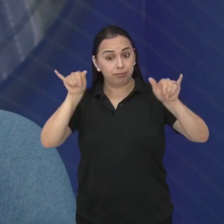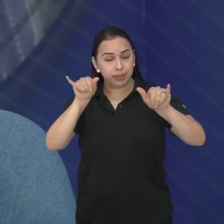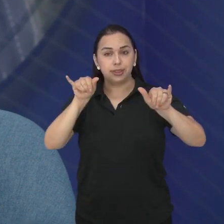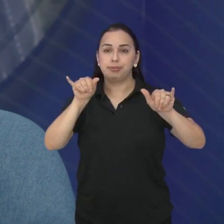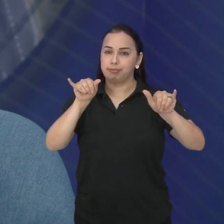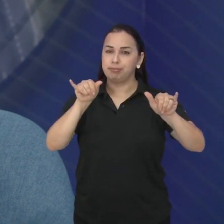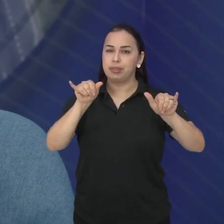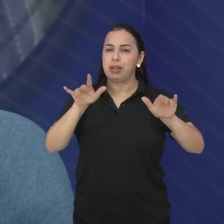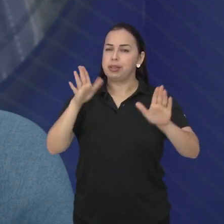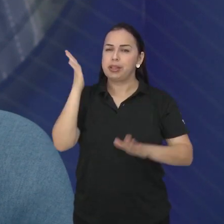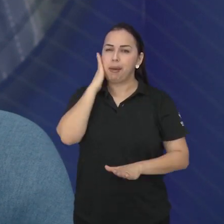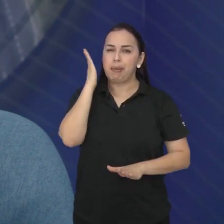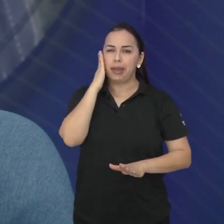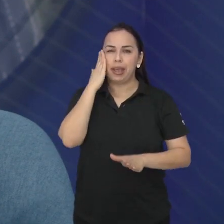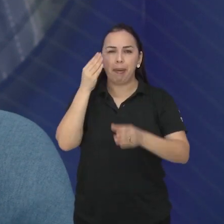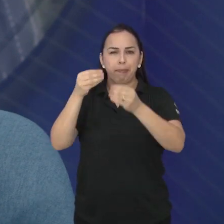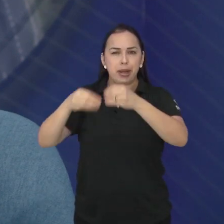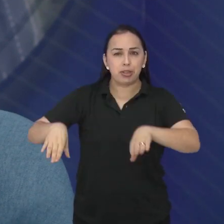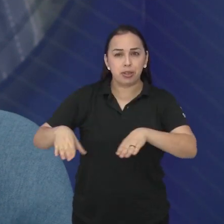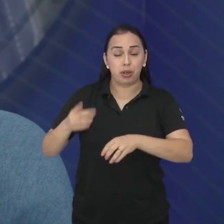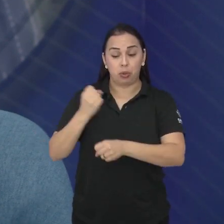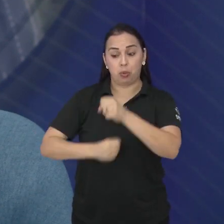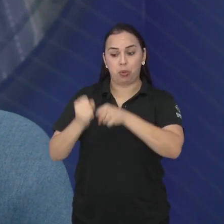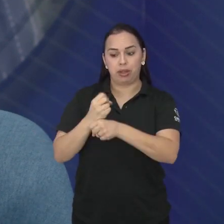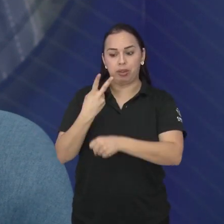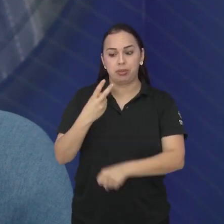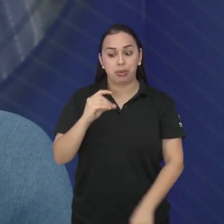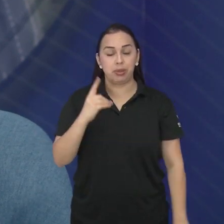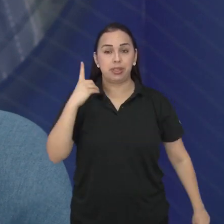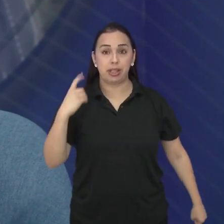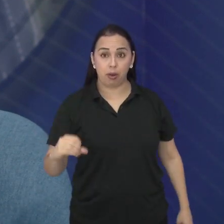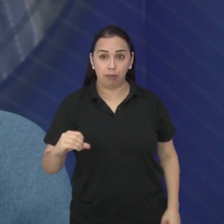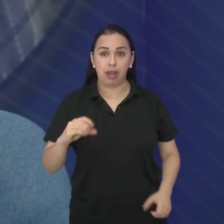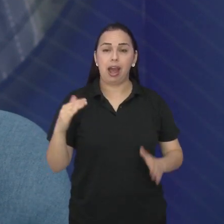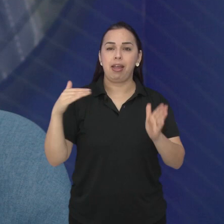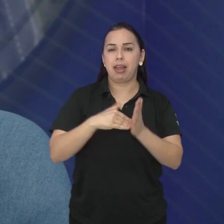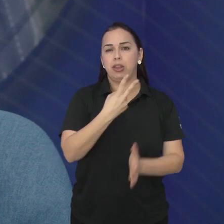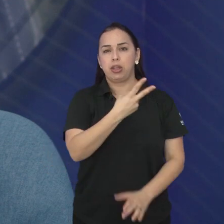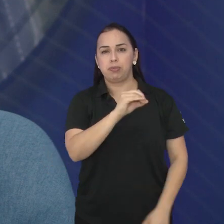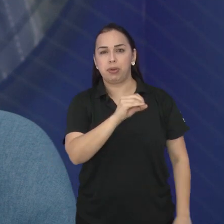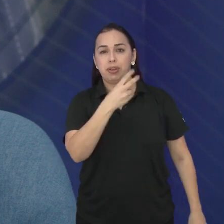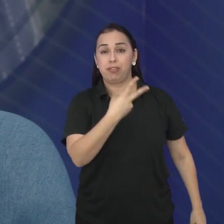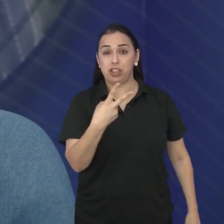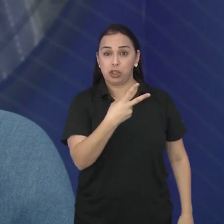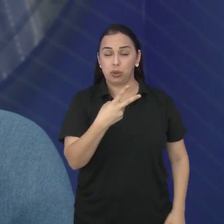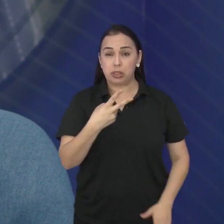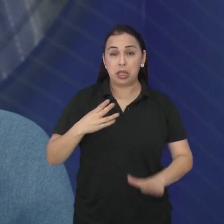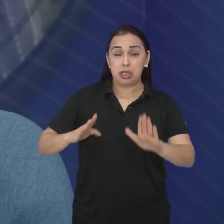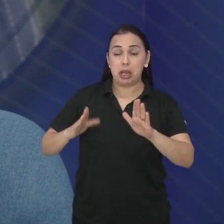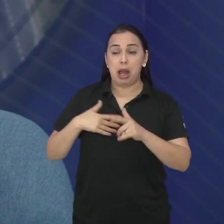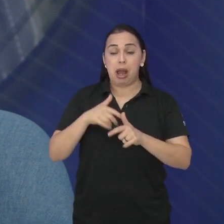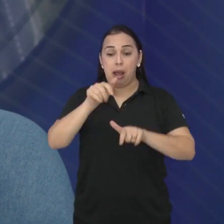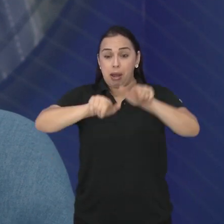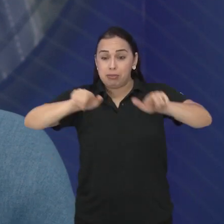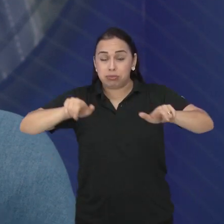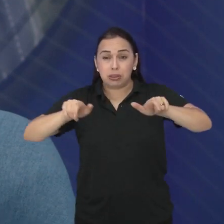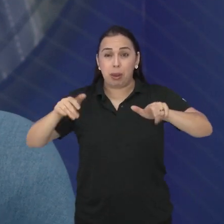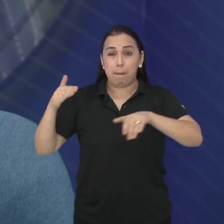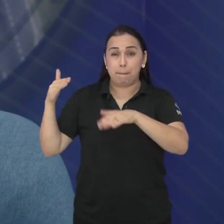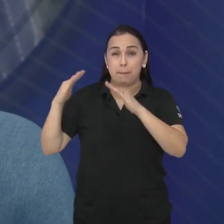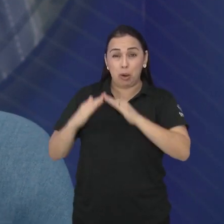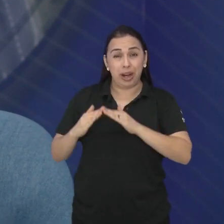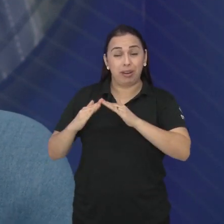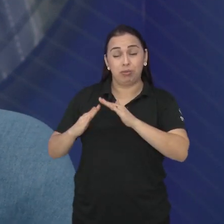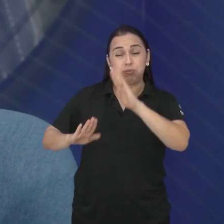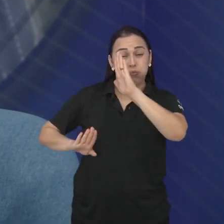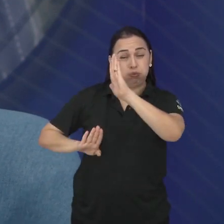Para se ter uma ideia do estado crítico, entre 2019 e 2022, a população de rua cresceu